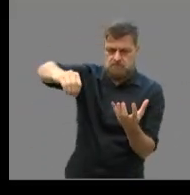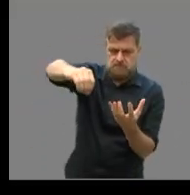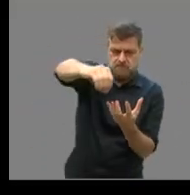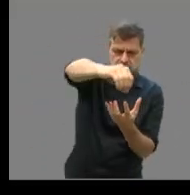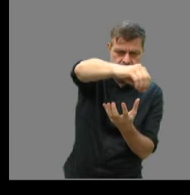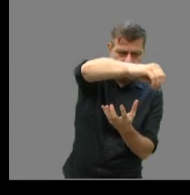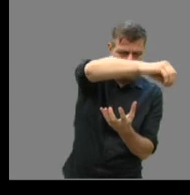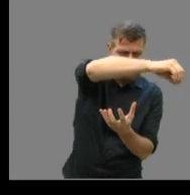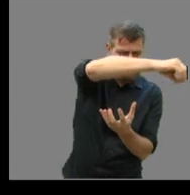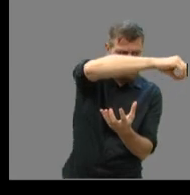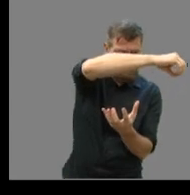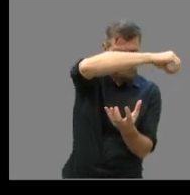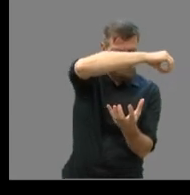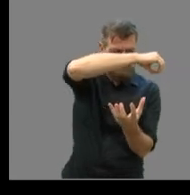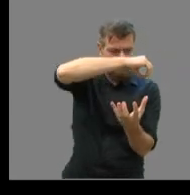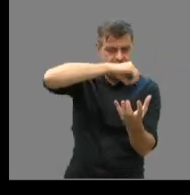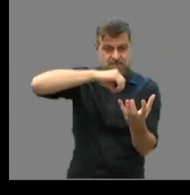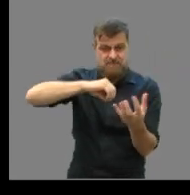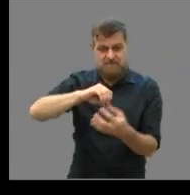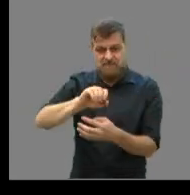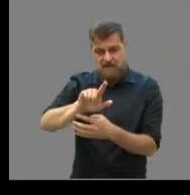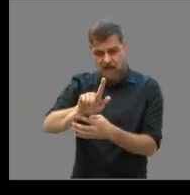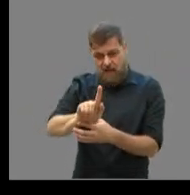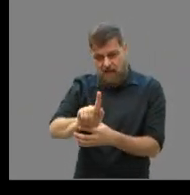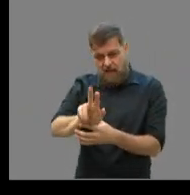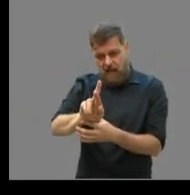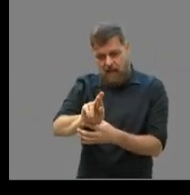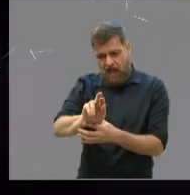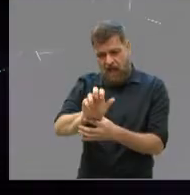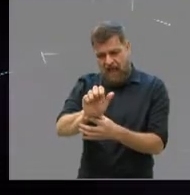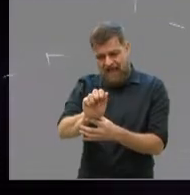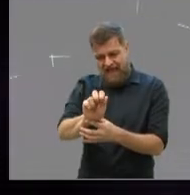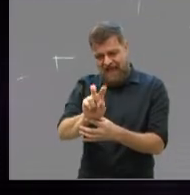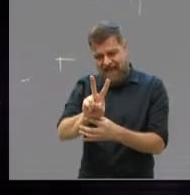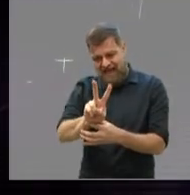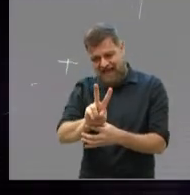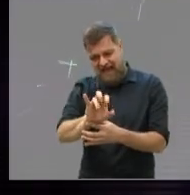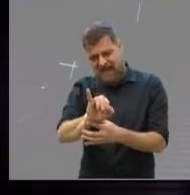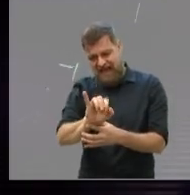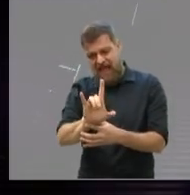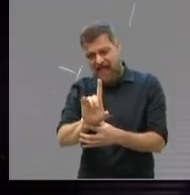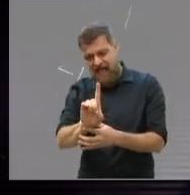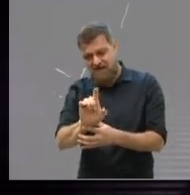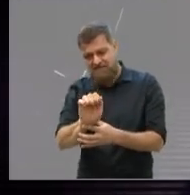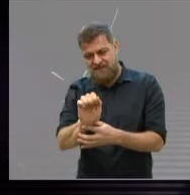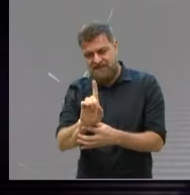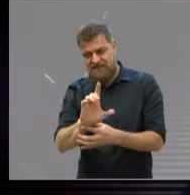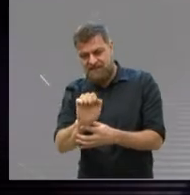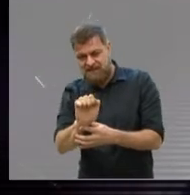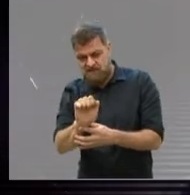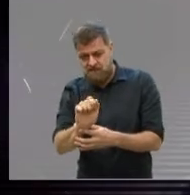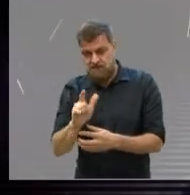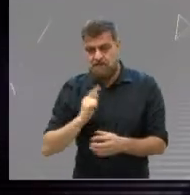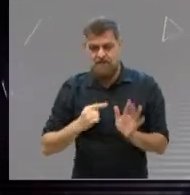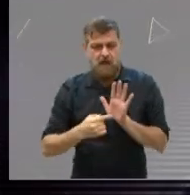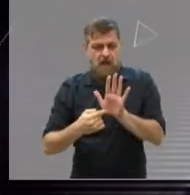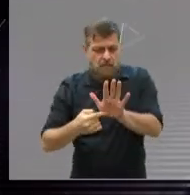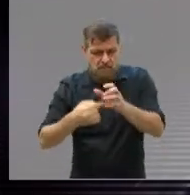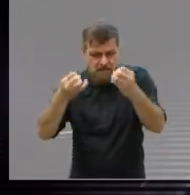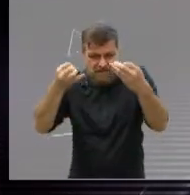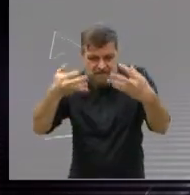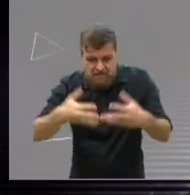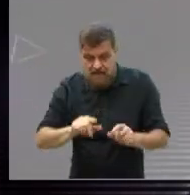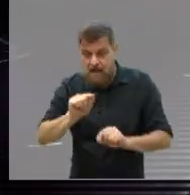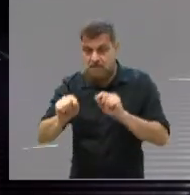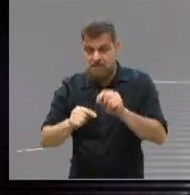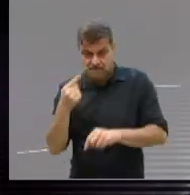dela. A gravidade é como se fosse um campo ao redor da Terra. Para poder explicar um pouco melhor para